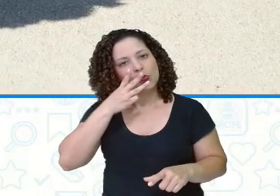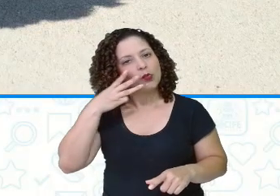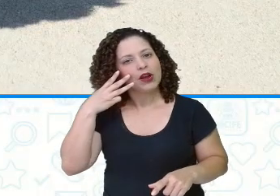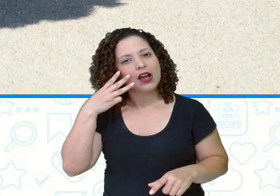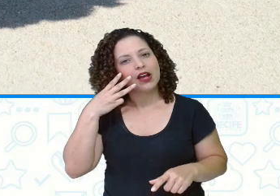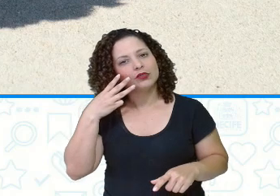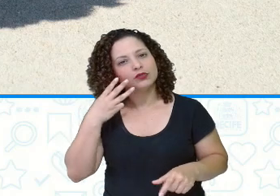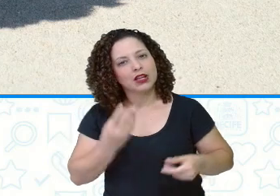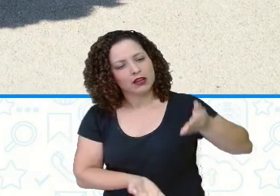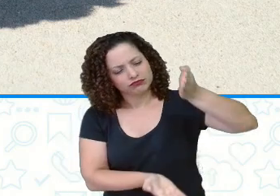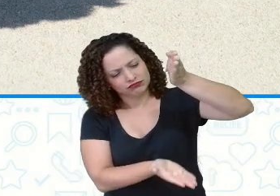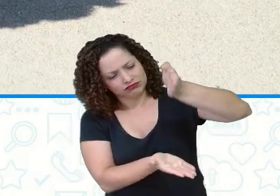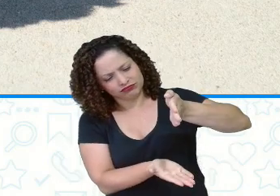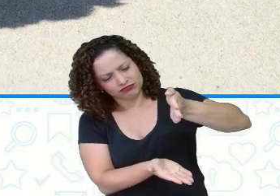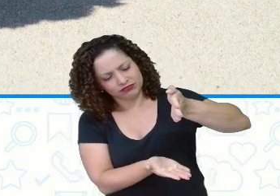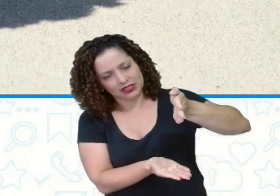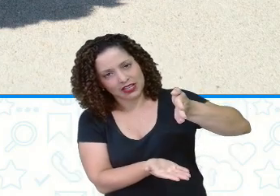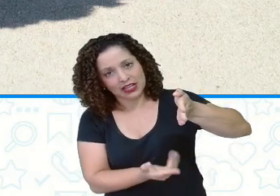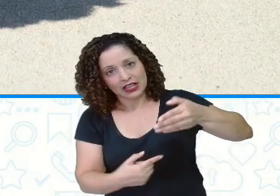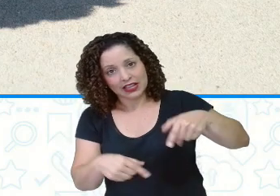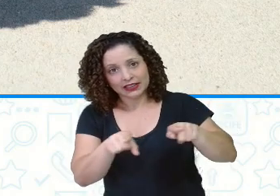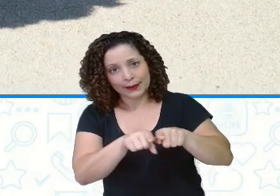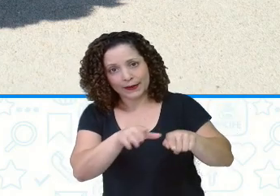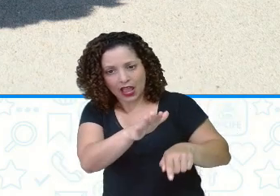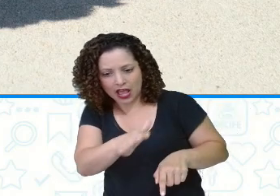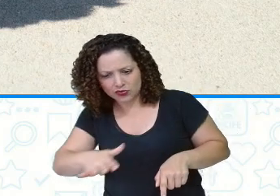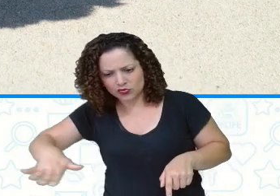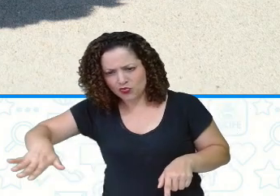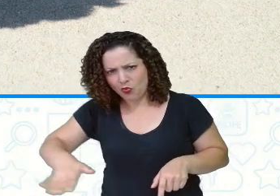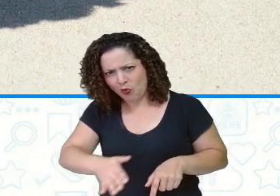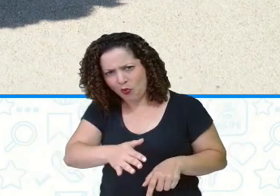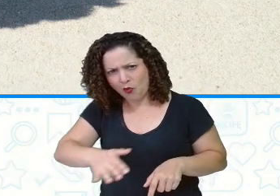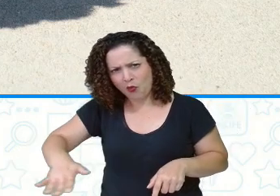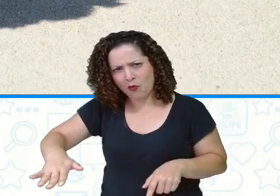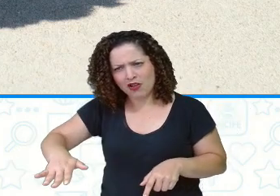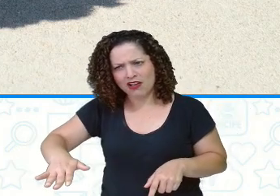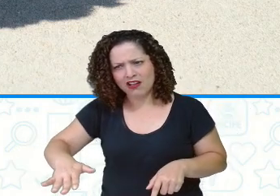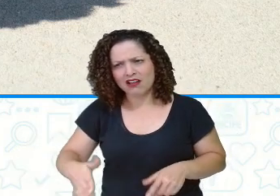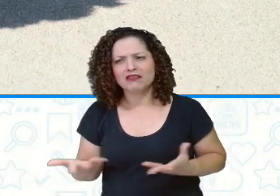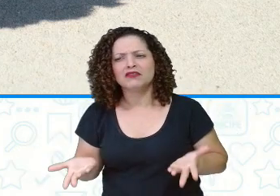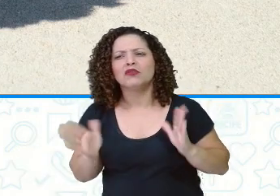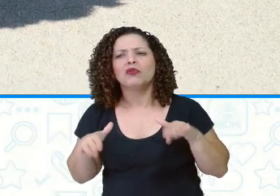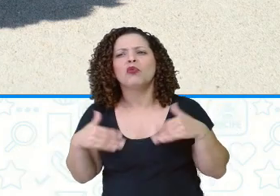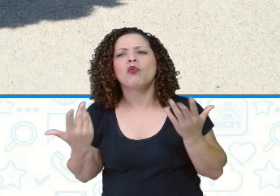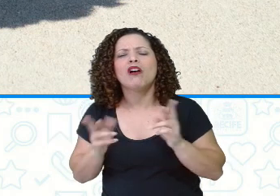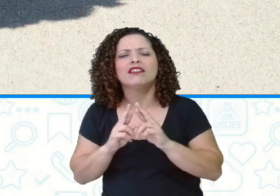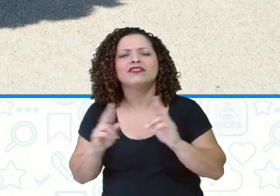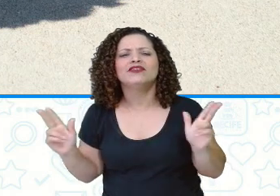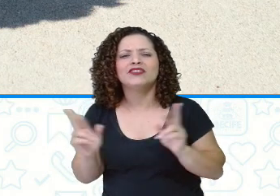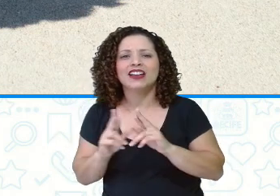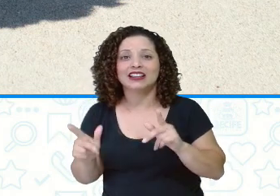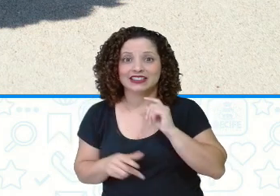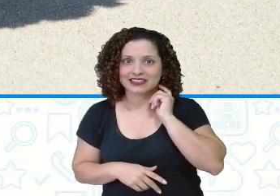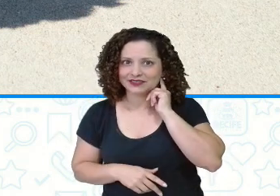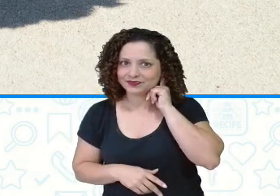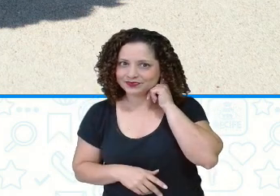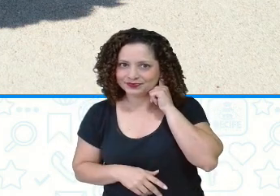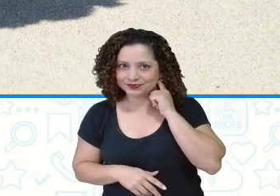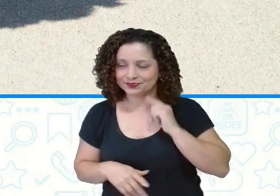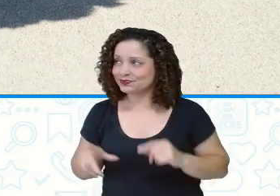sombra, a fotografia, né, para a realidade. O que a gente pode observar aí nessa imagem, né, desse bichinho que está andando